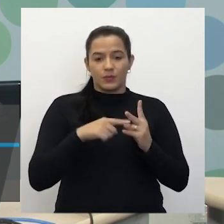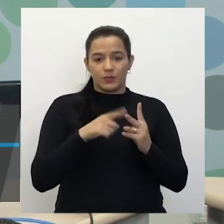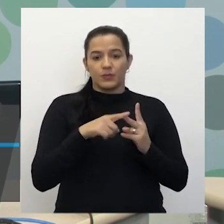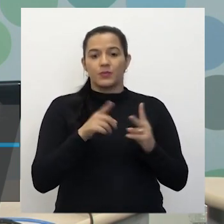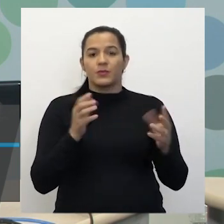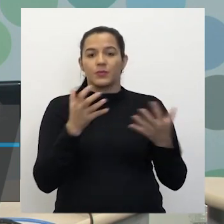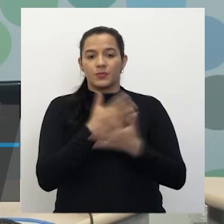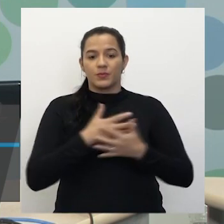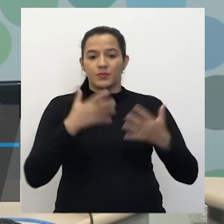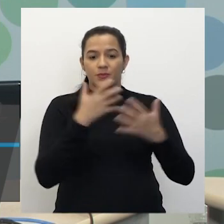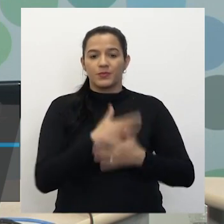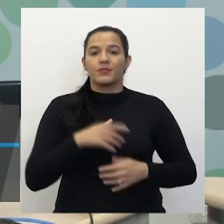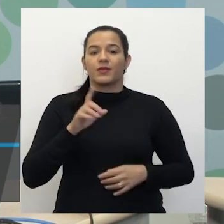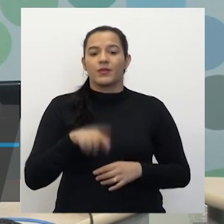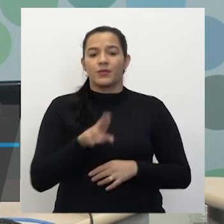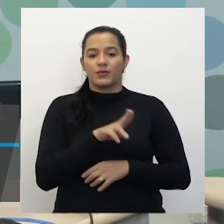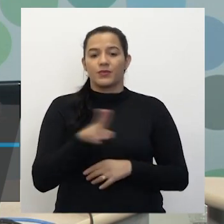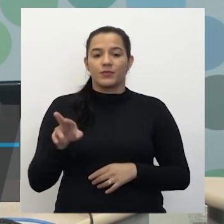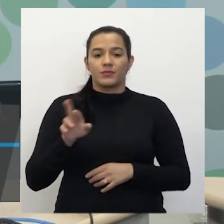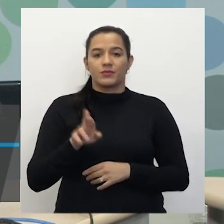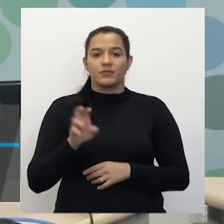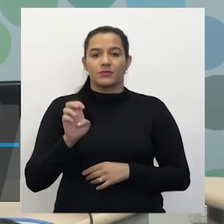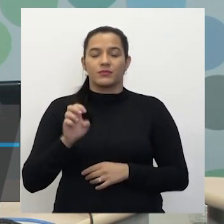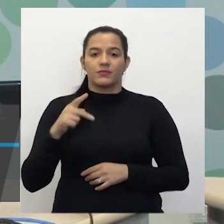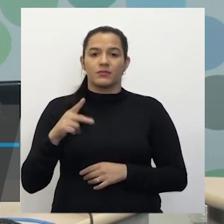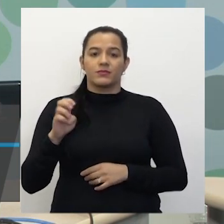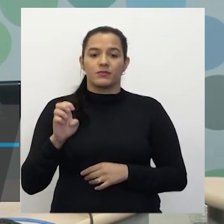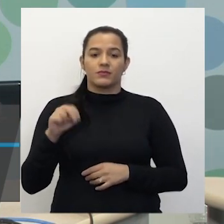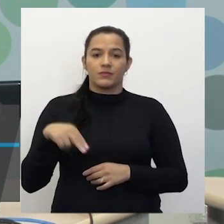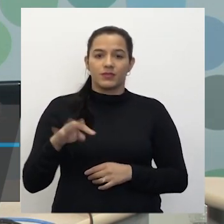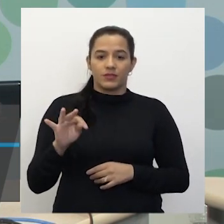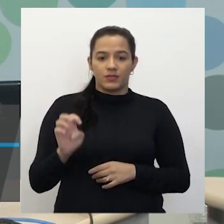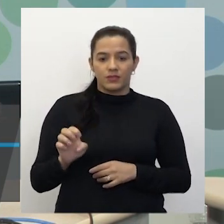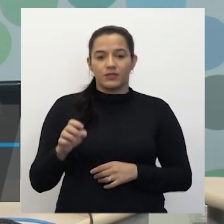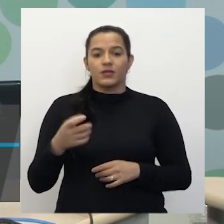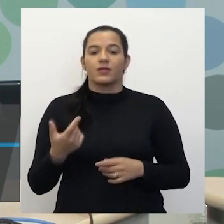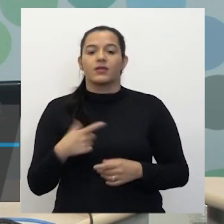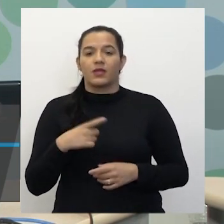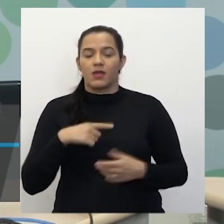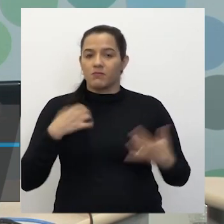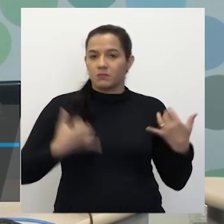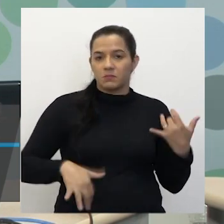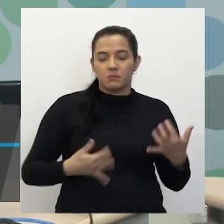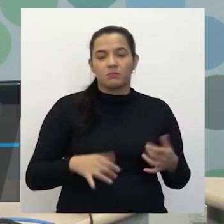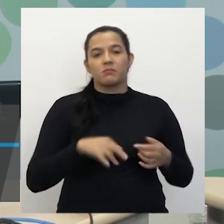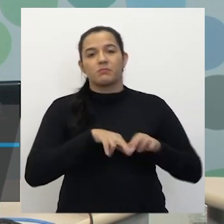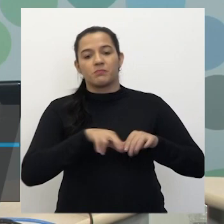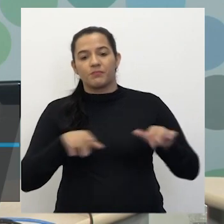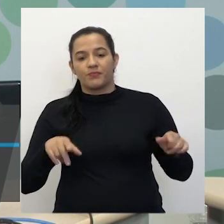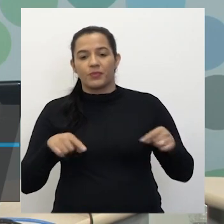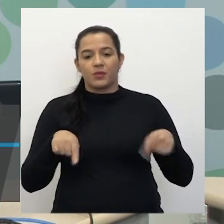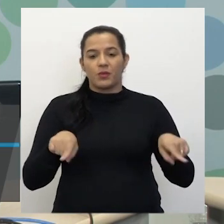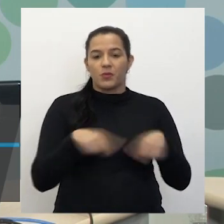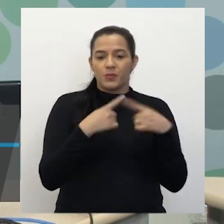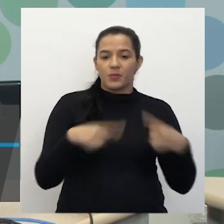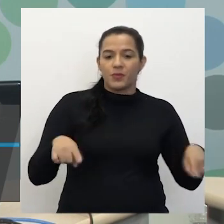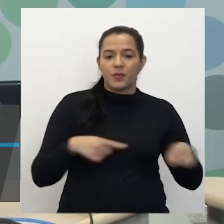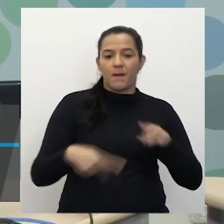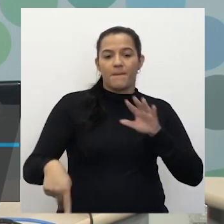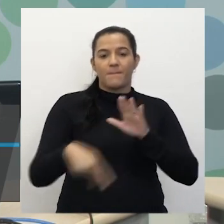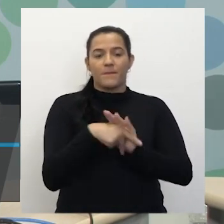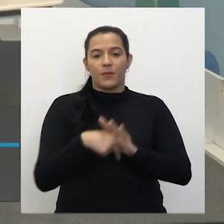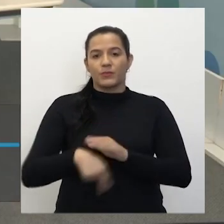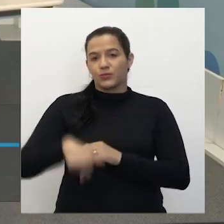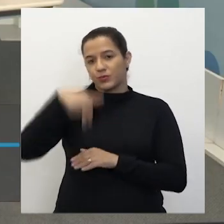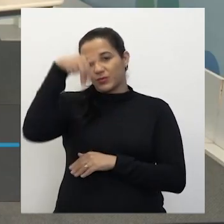dá-se aí o nome de repente, tá? Ela até coloca que a viola é desenvolvida entre 2 cantores e acompanhada e na afinação nordestina, bem Ela